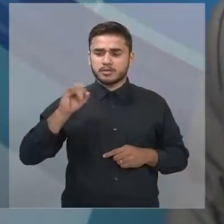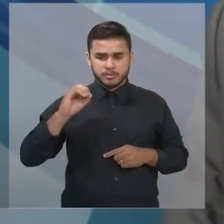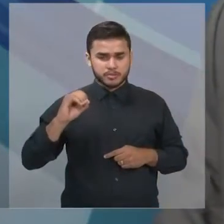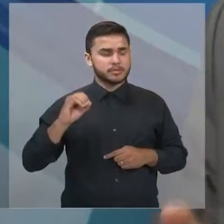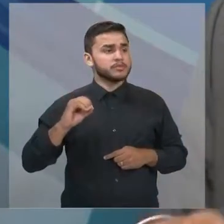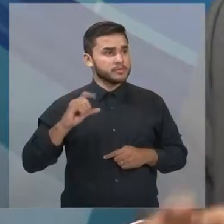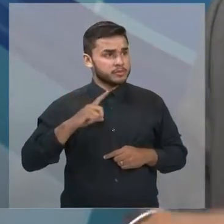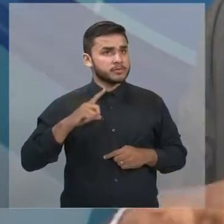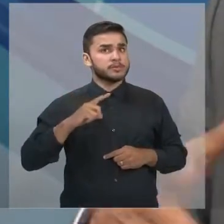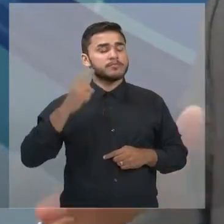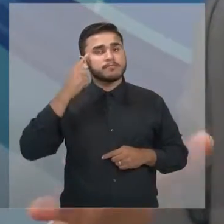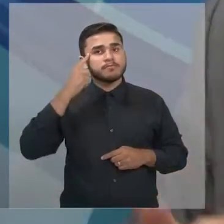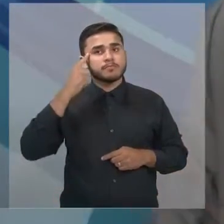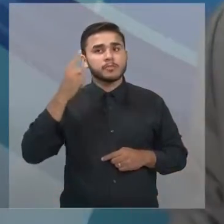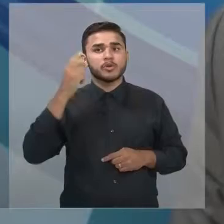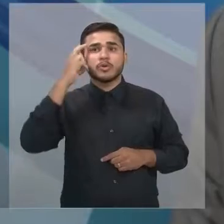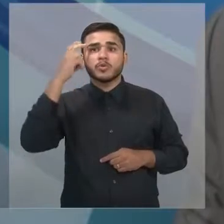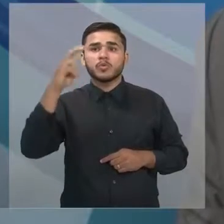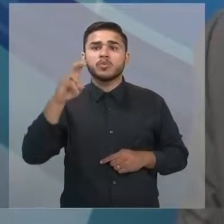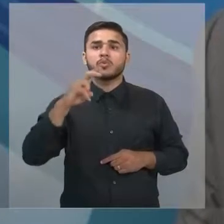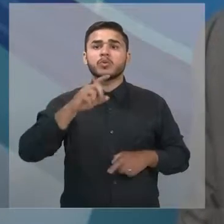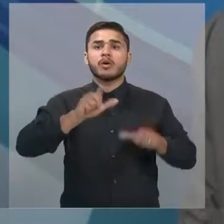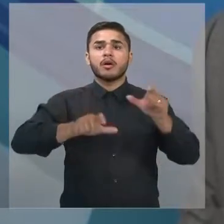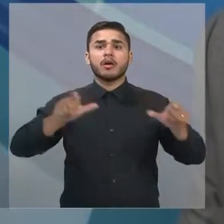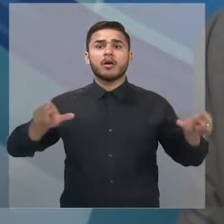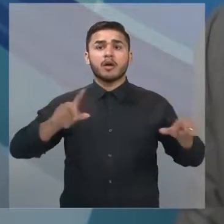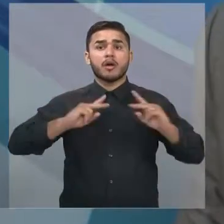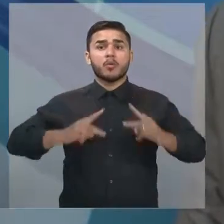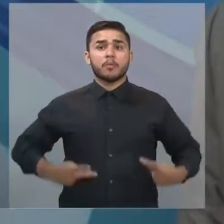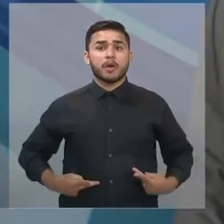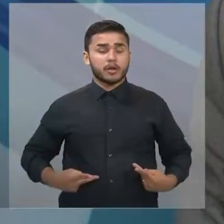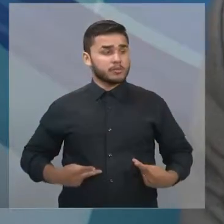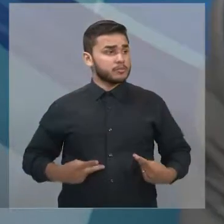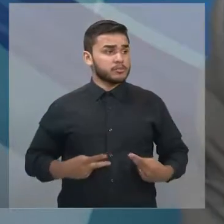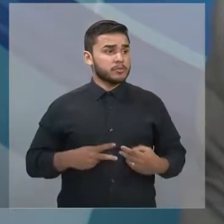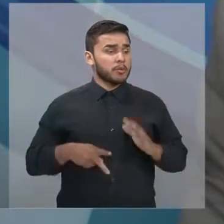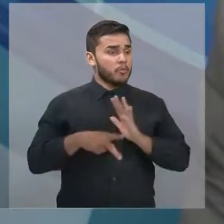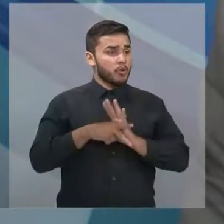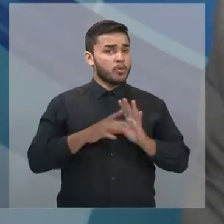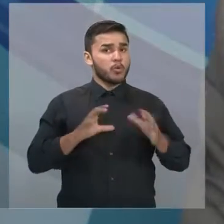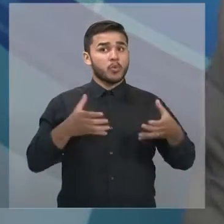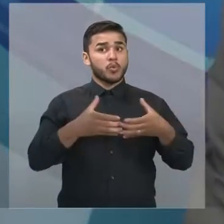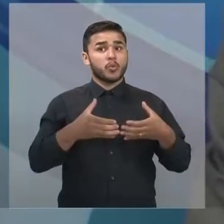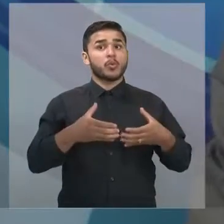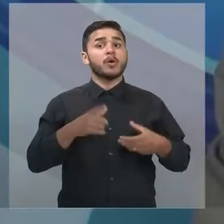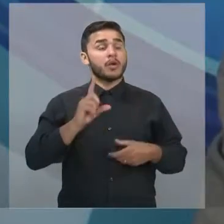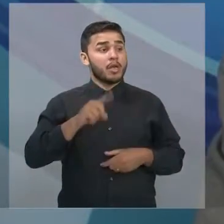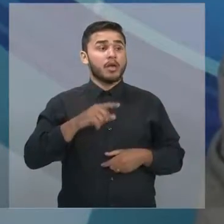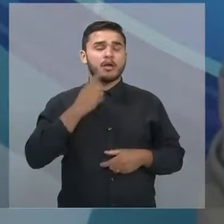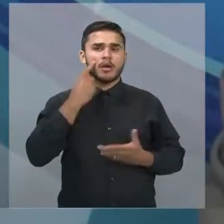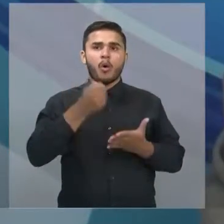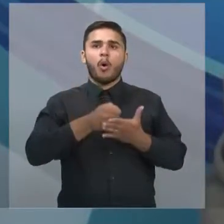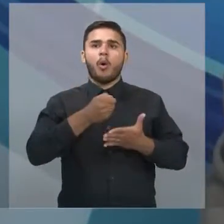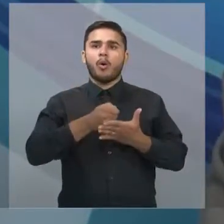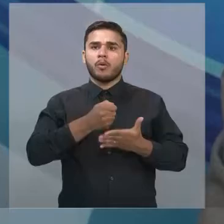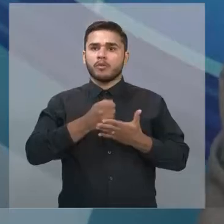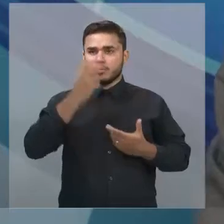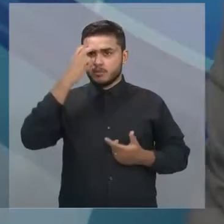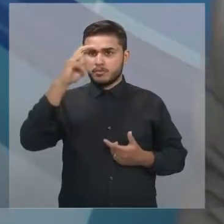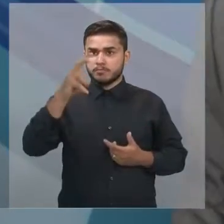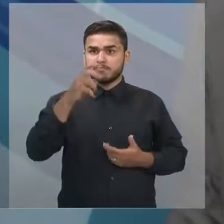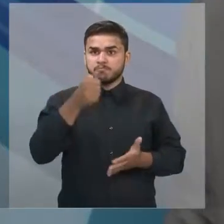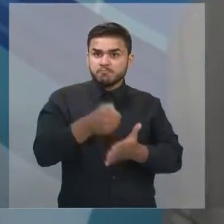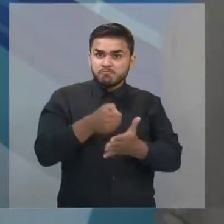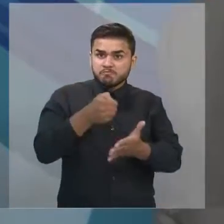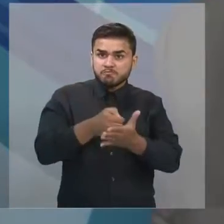antropocêntrico de que a cultura é o que é feito pelo homem. Agora, pode ser feito pelo homem sem forçação de barra. E